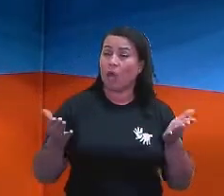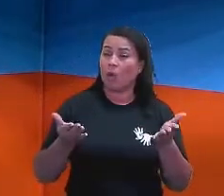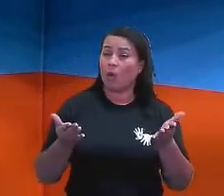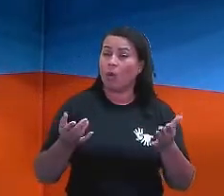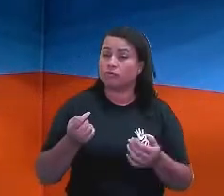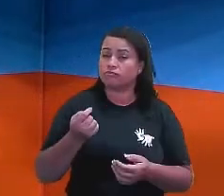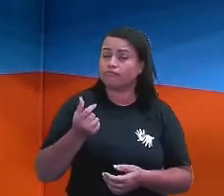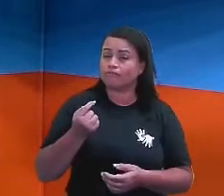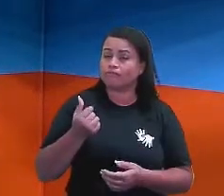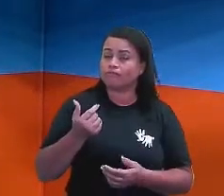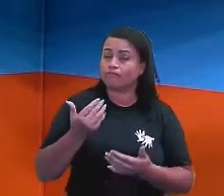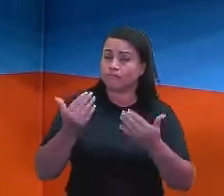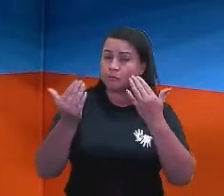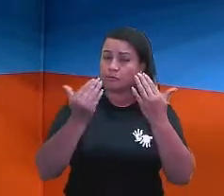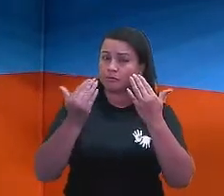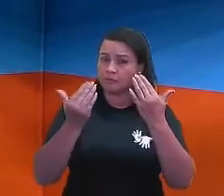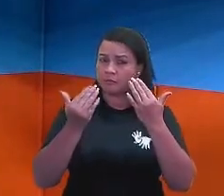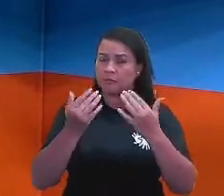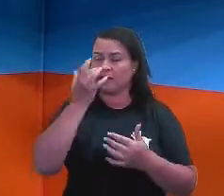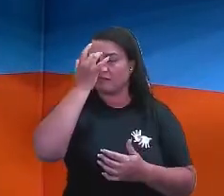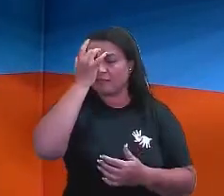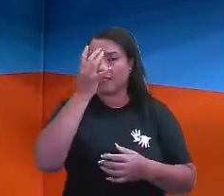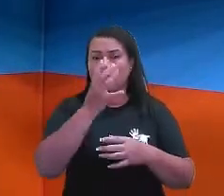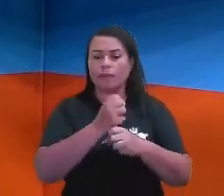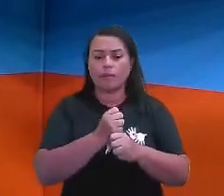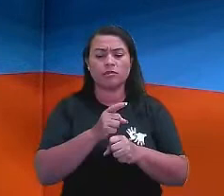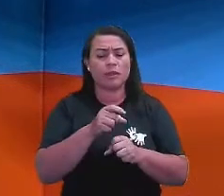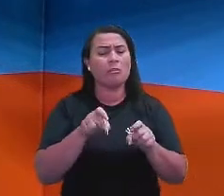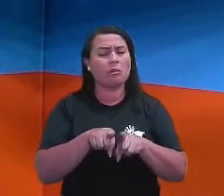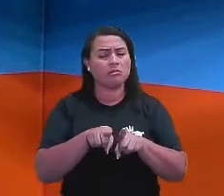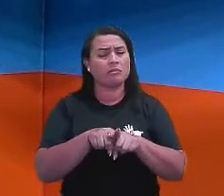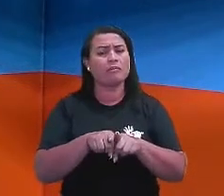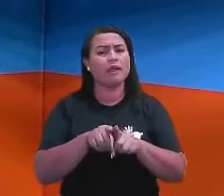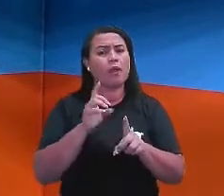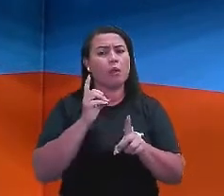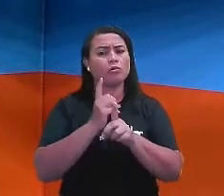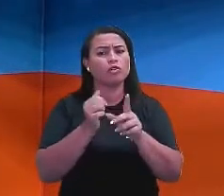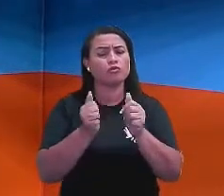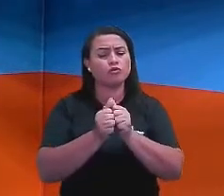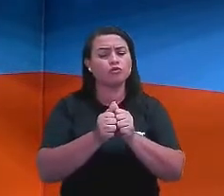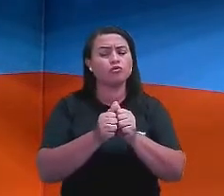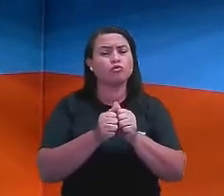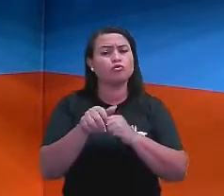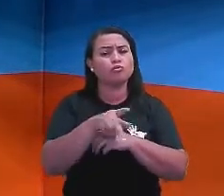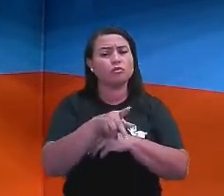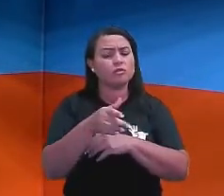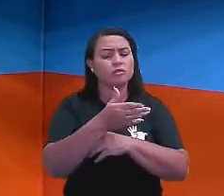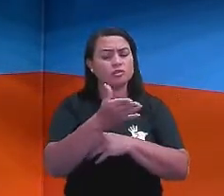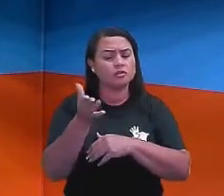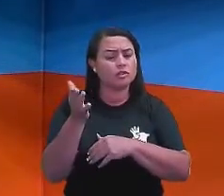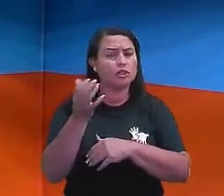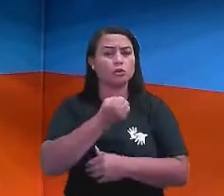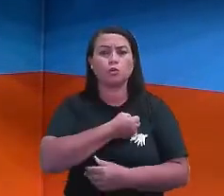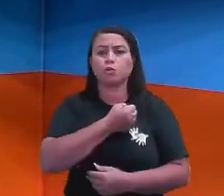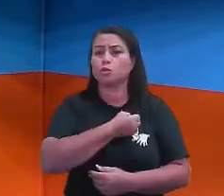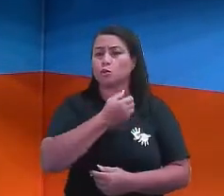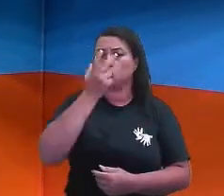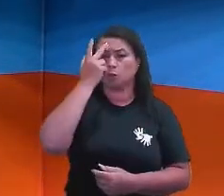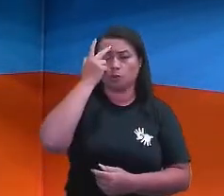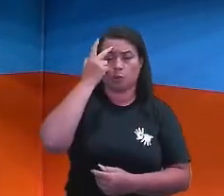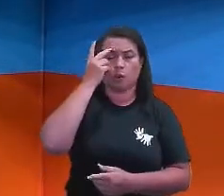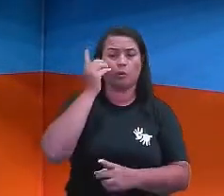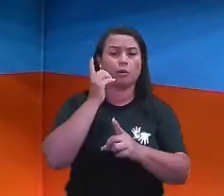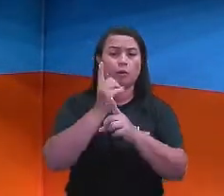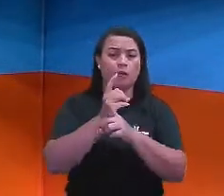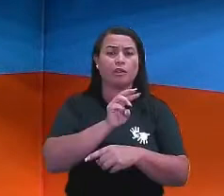aproximar para facilitar o nosso cálculo aqui hoje, tá? E vocês podem testar junto com os professores de vocês o número normal aí, como ele é encontrado no